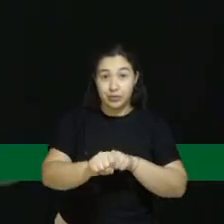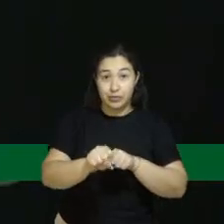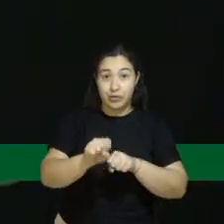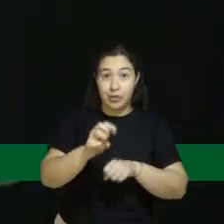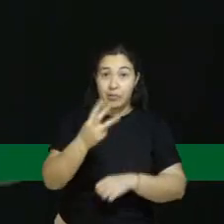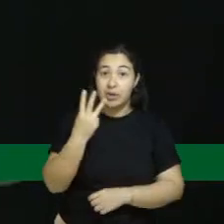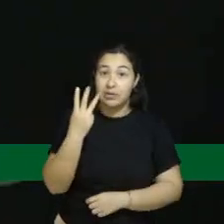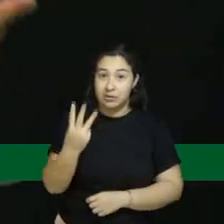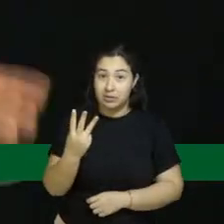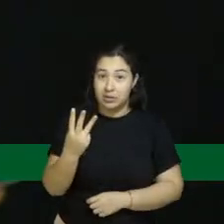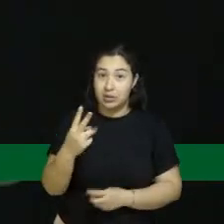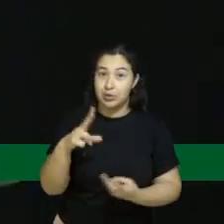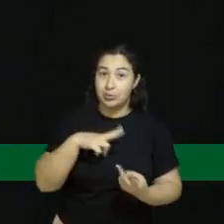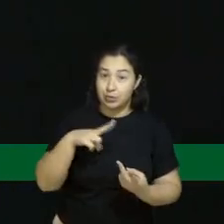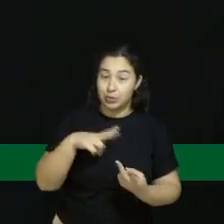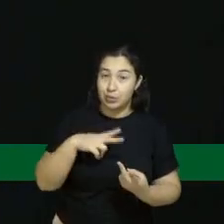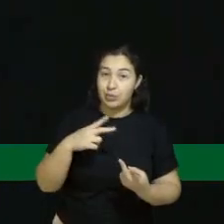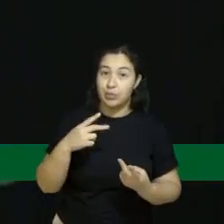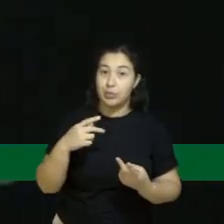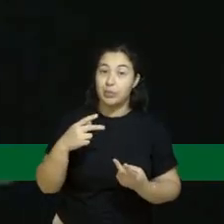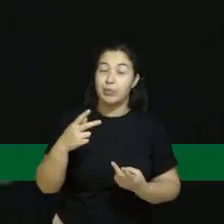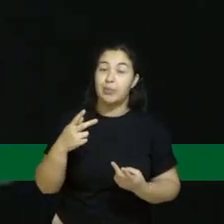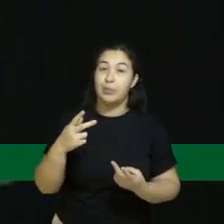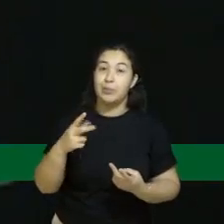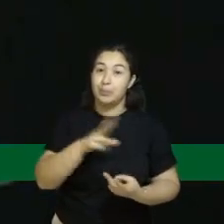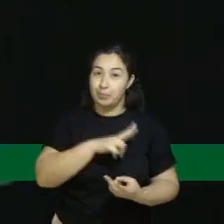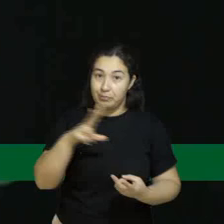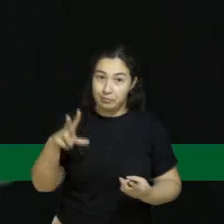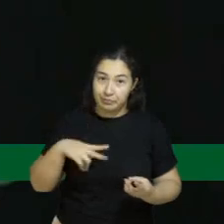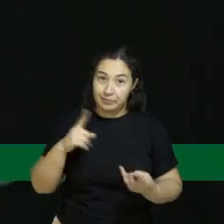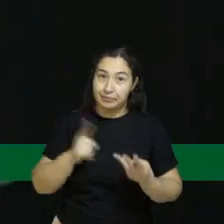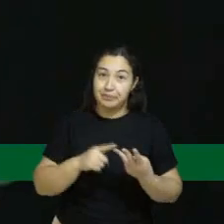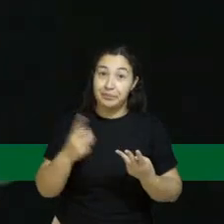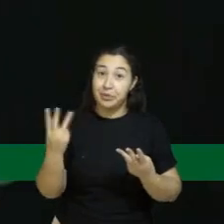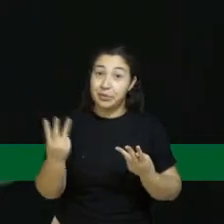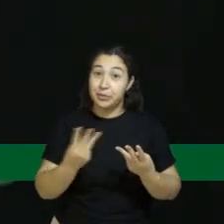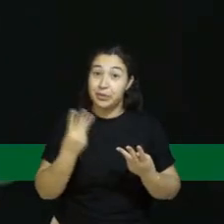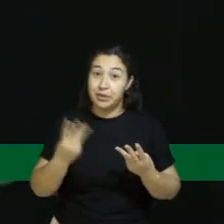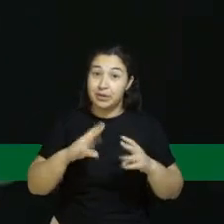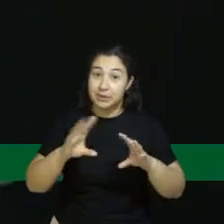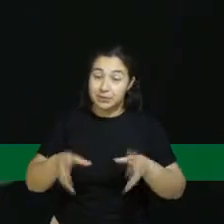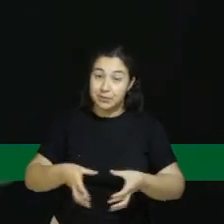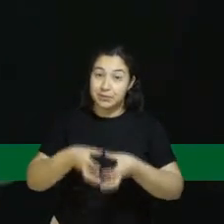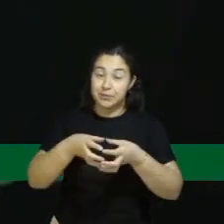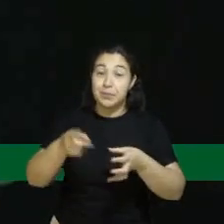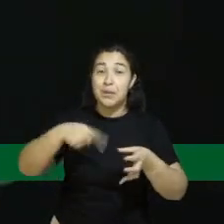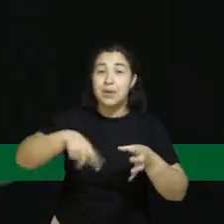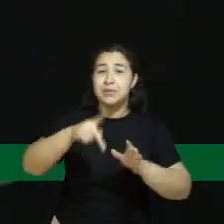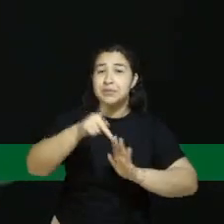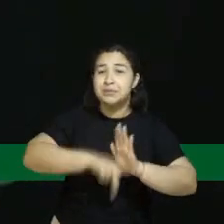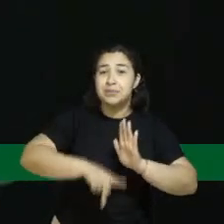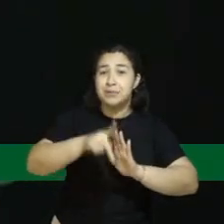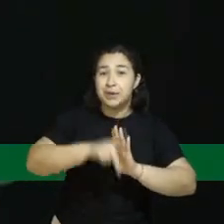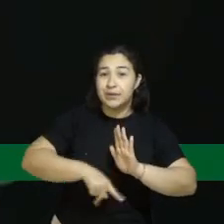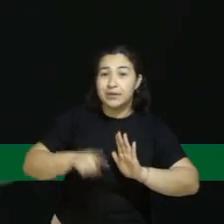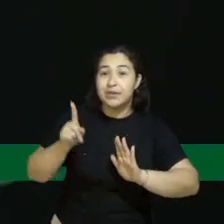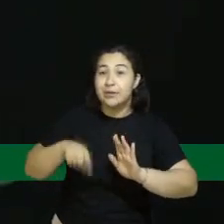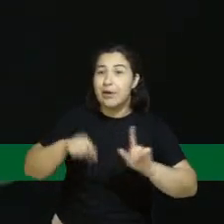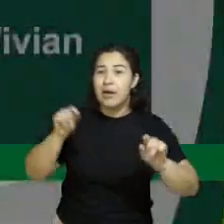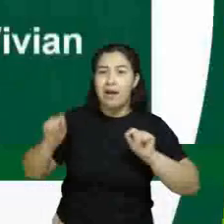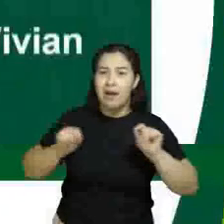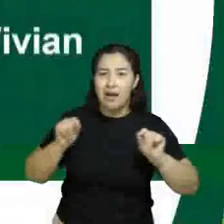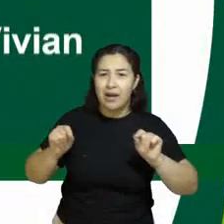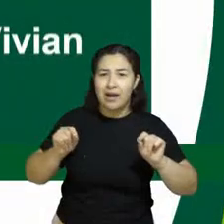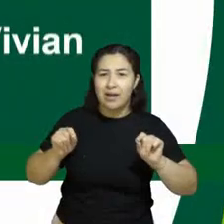público, privado e terceiro setor. Nosso grande projeto é este